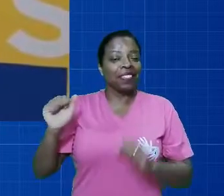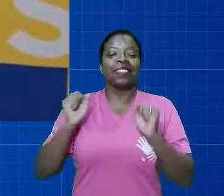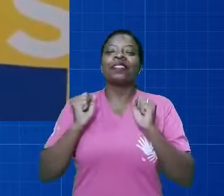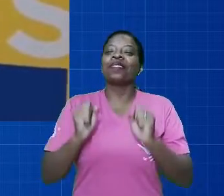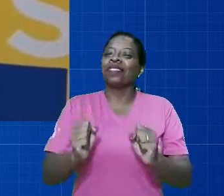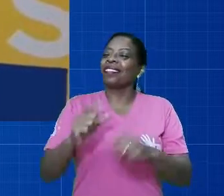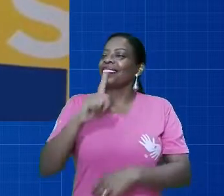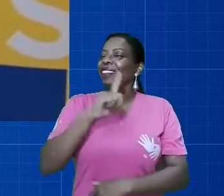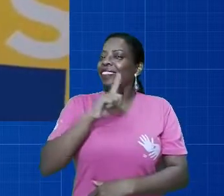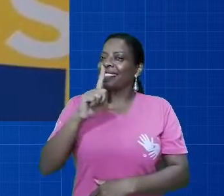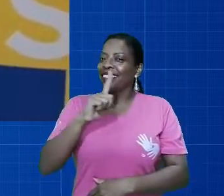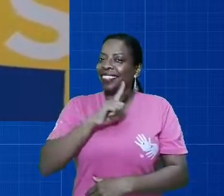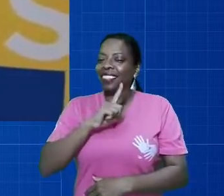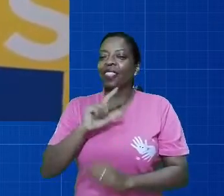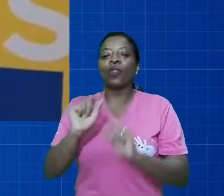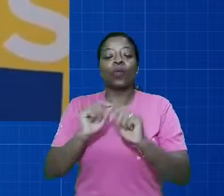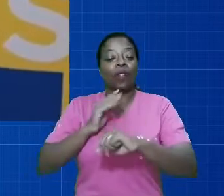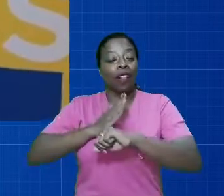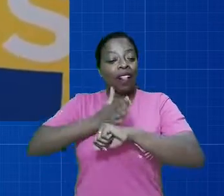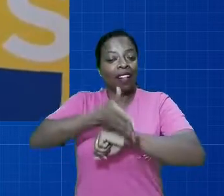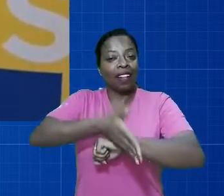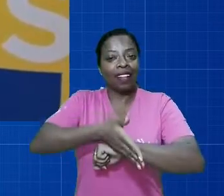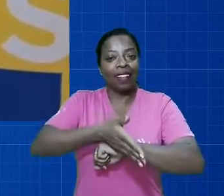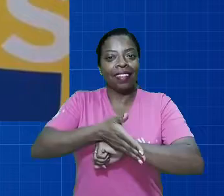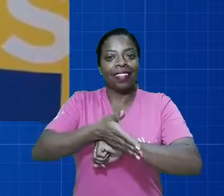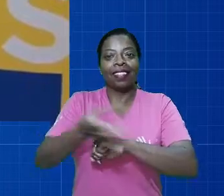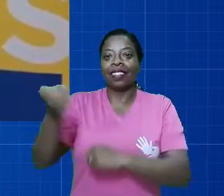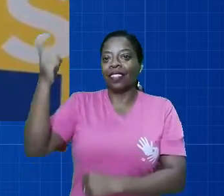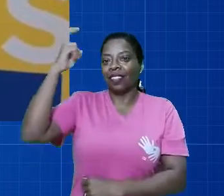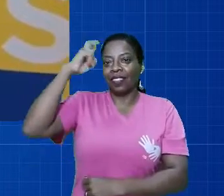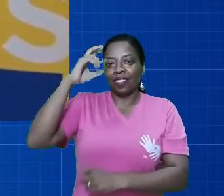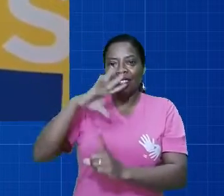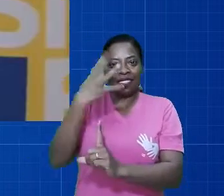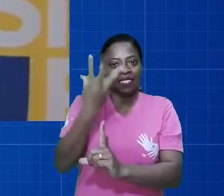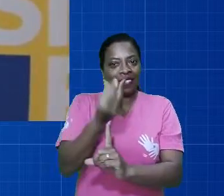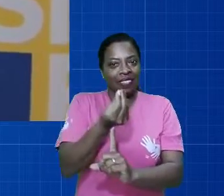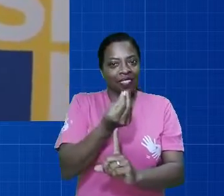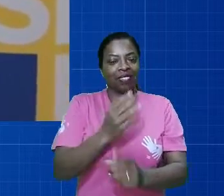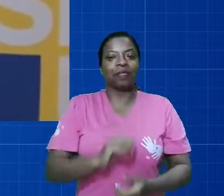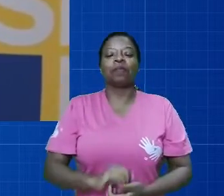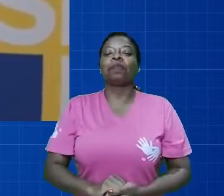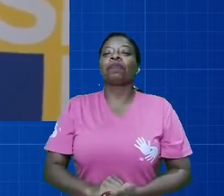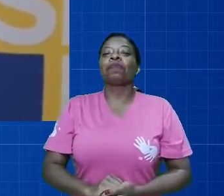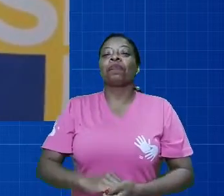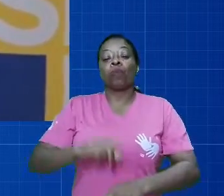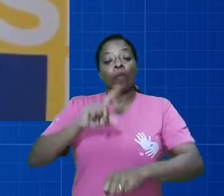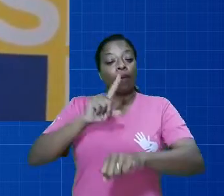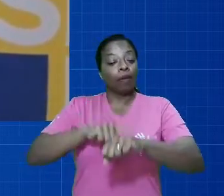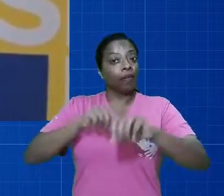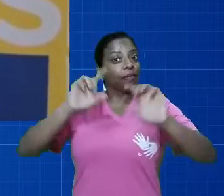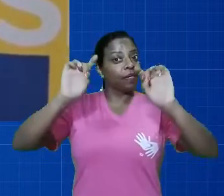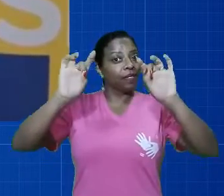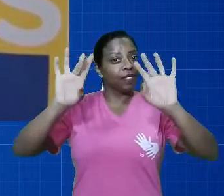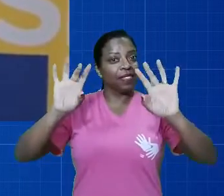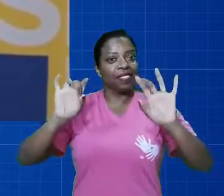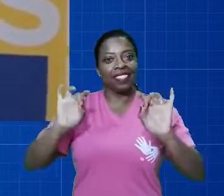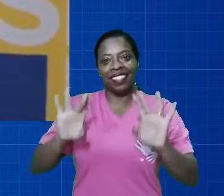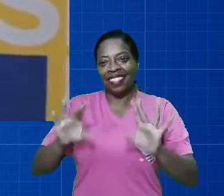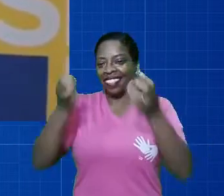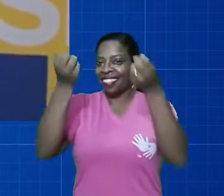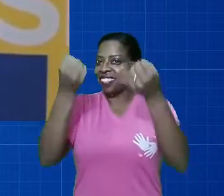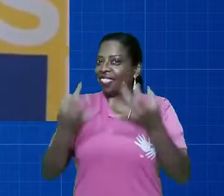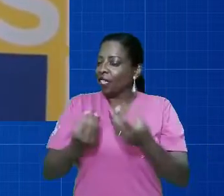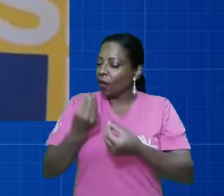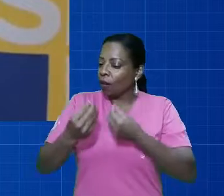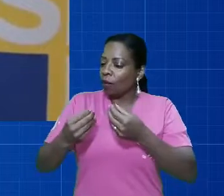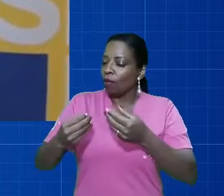de acesso à riqueza, ao universo da cultura artística. Esse momento, então, todo especial para falar